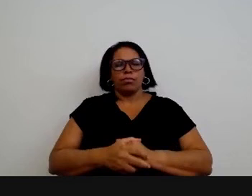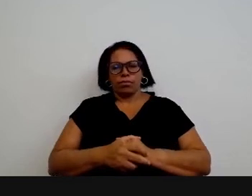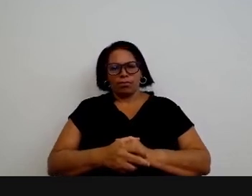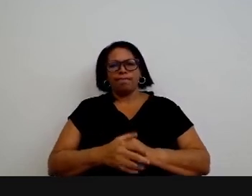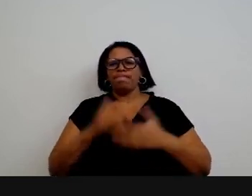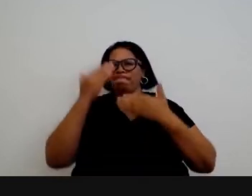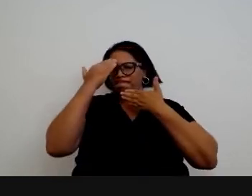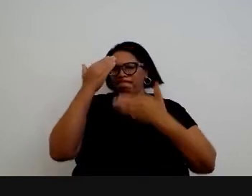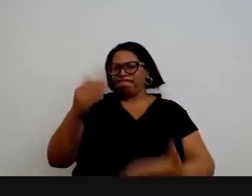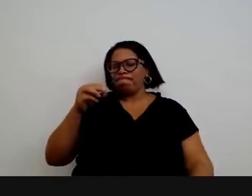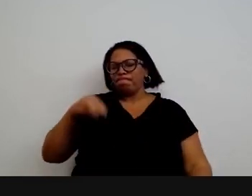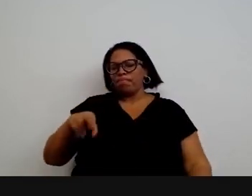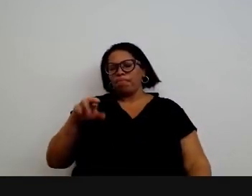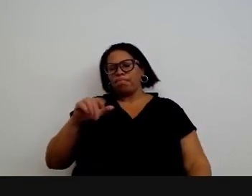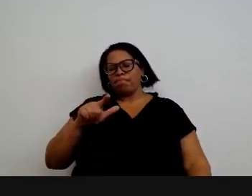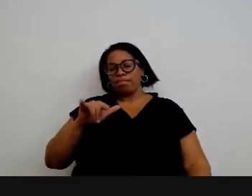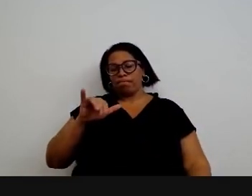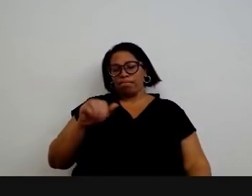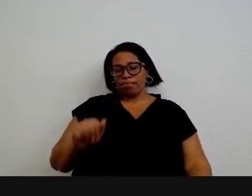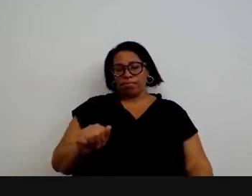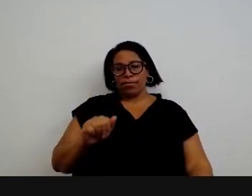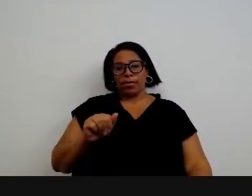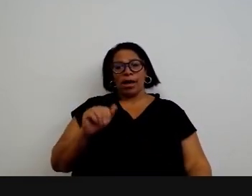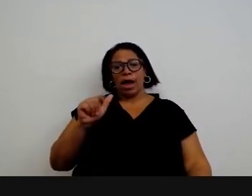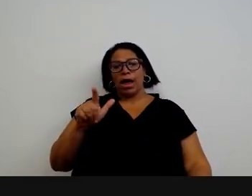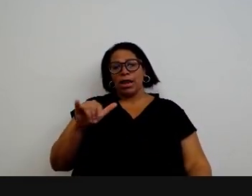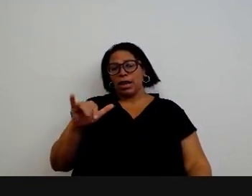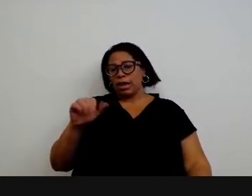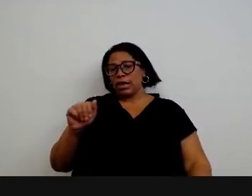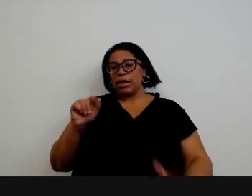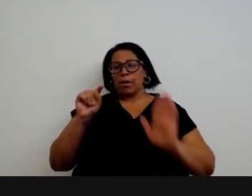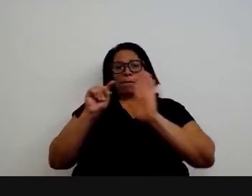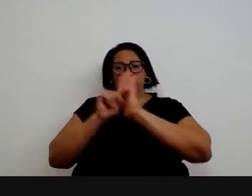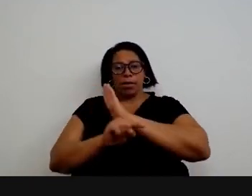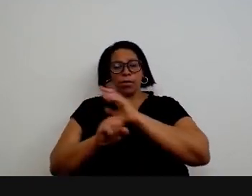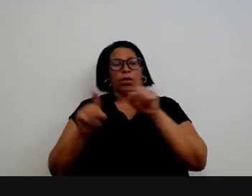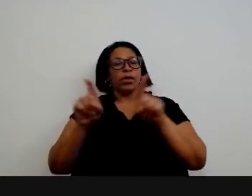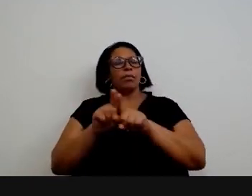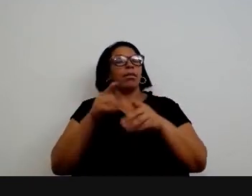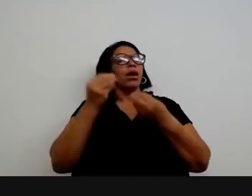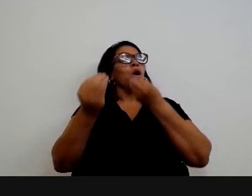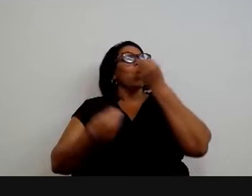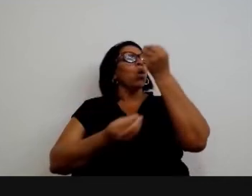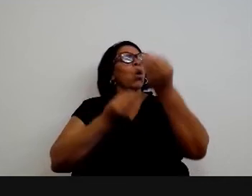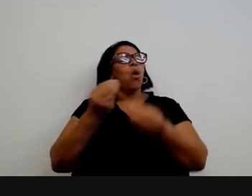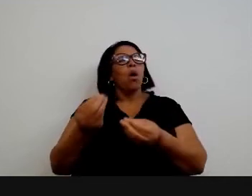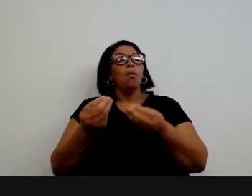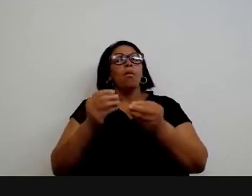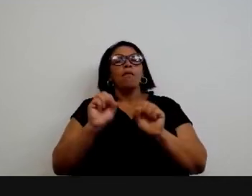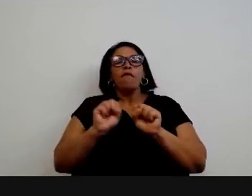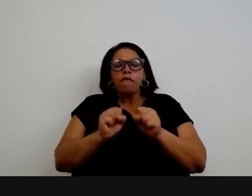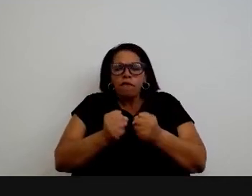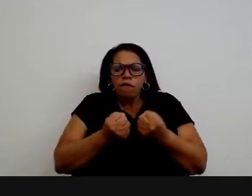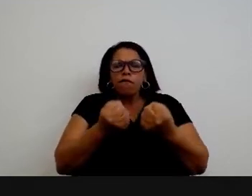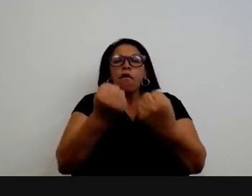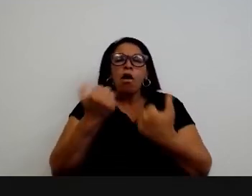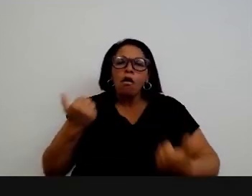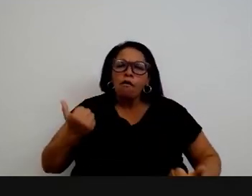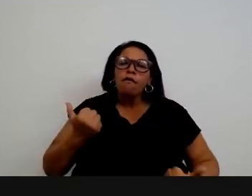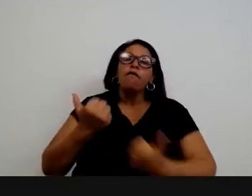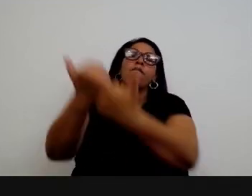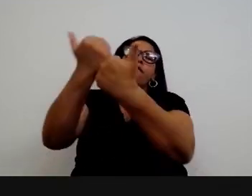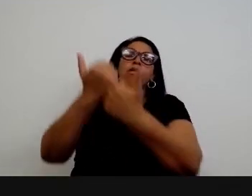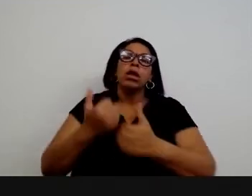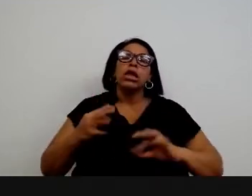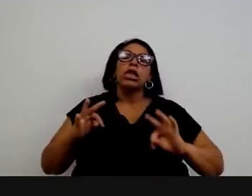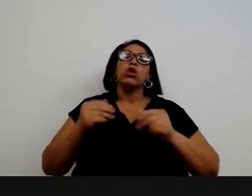Marília. E aí a Alice pergunta aqui para Humberto e Marcos, como é que a gente pode fortalecer tudo isso que a gente